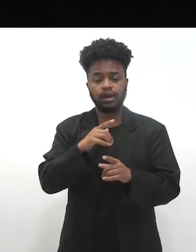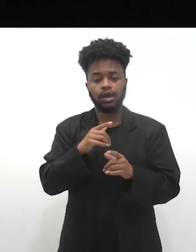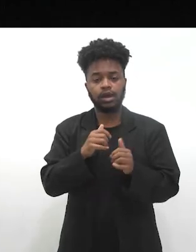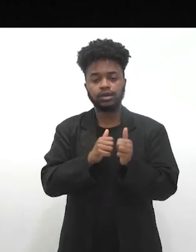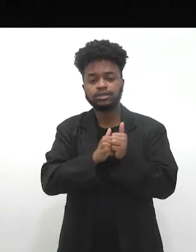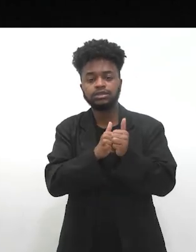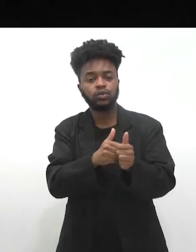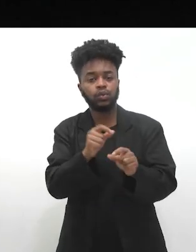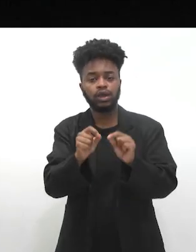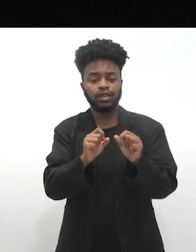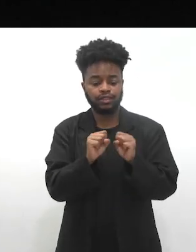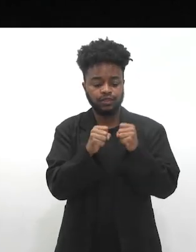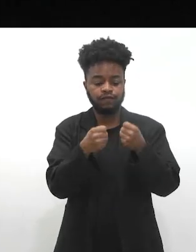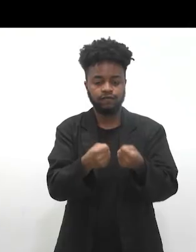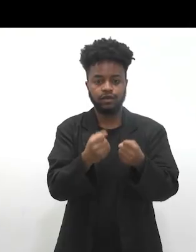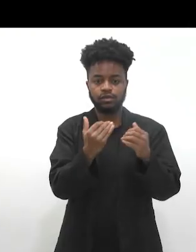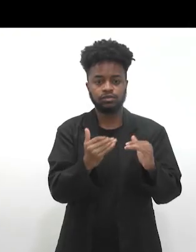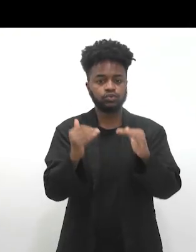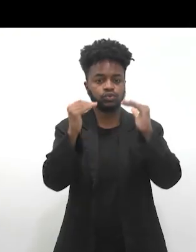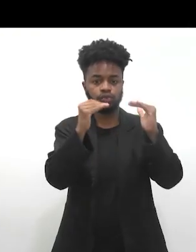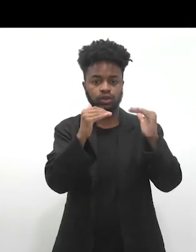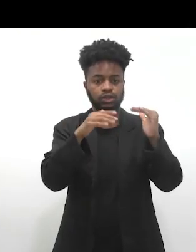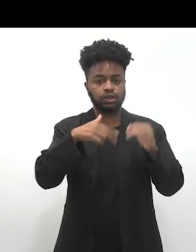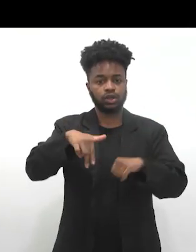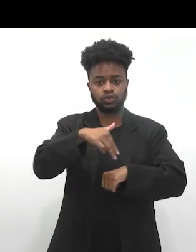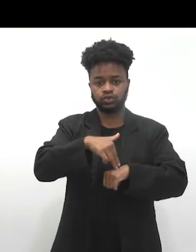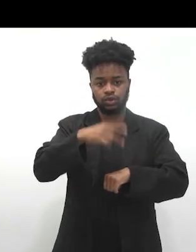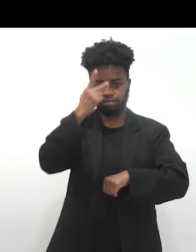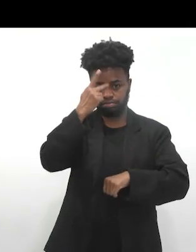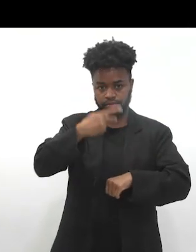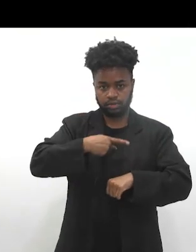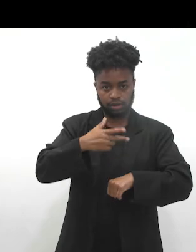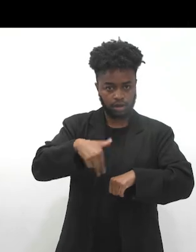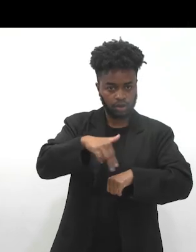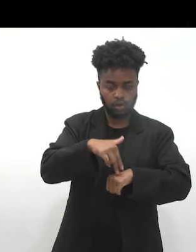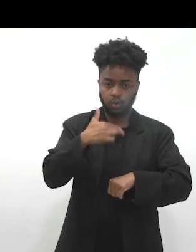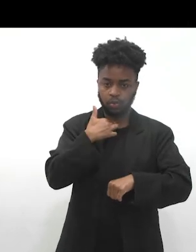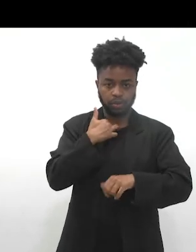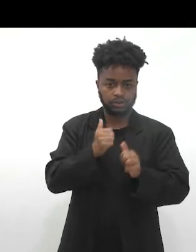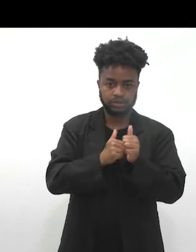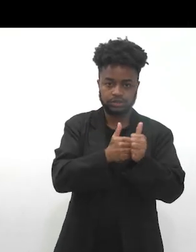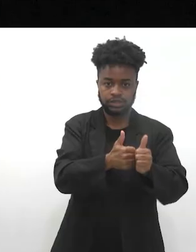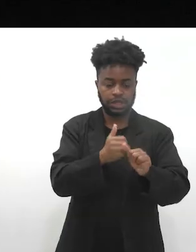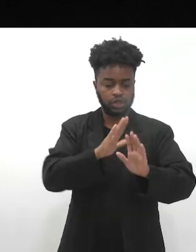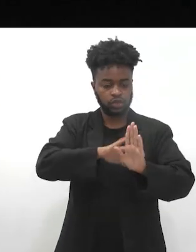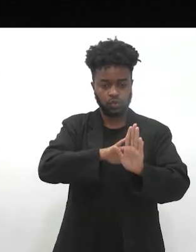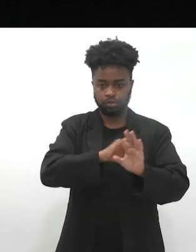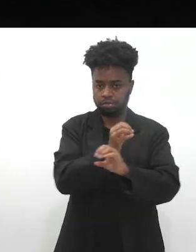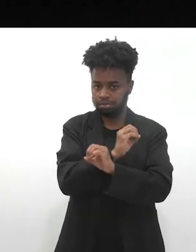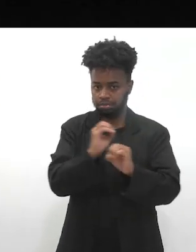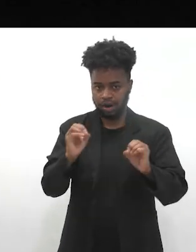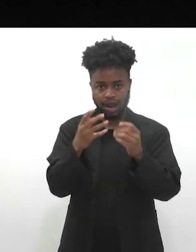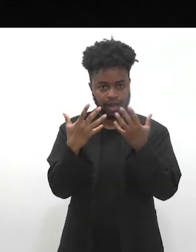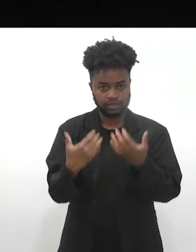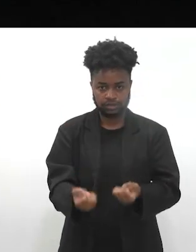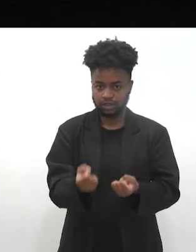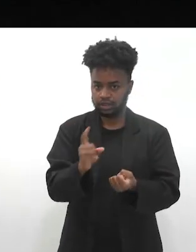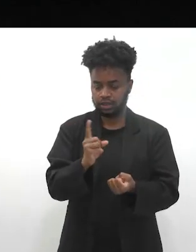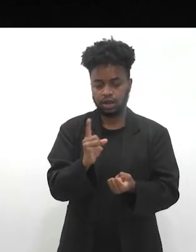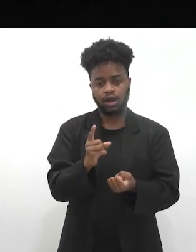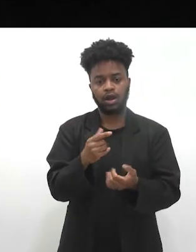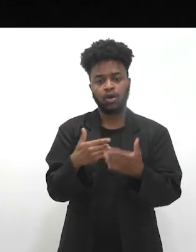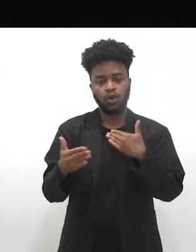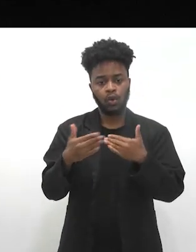defesa da soberania nacional. A gente não pode, em hipótese alguma, independente de corrente ideológica, aceitar que